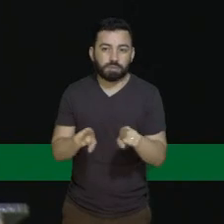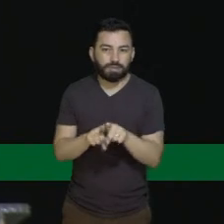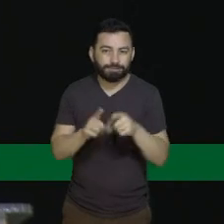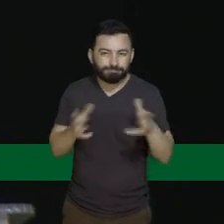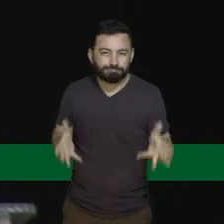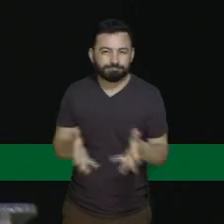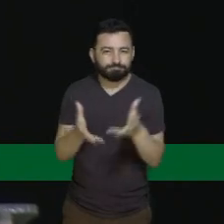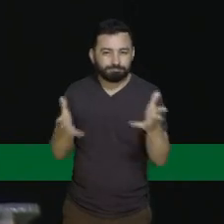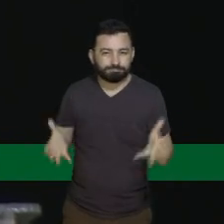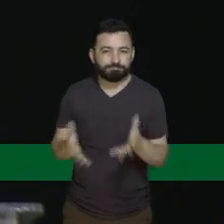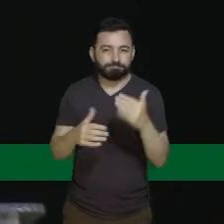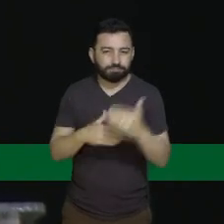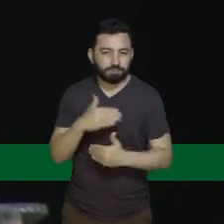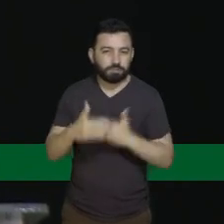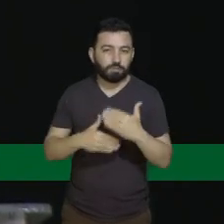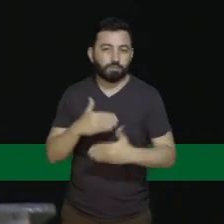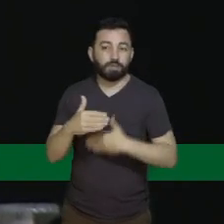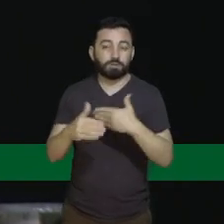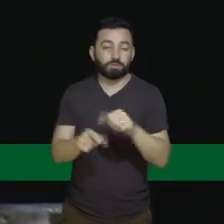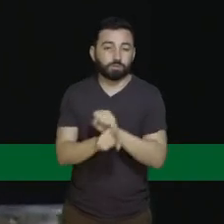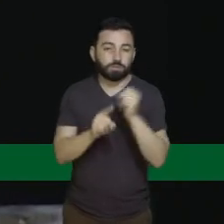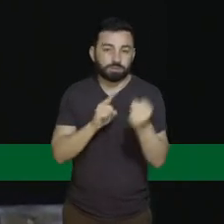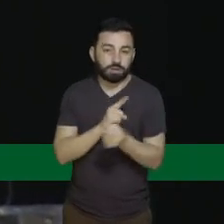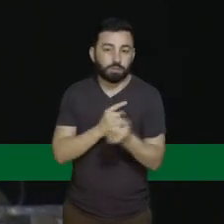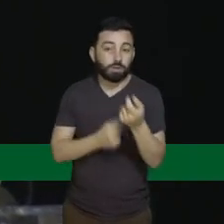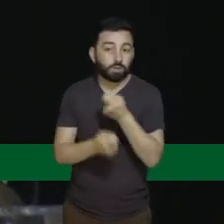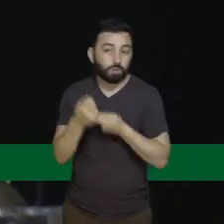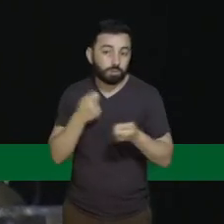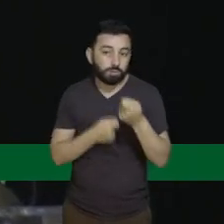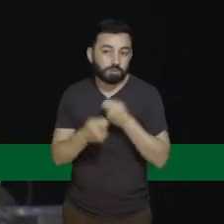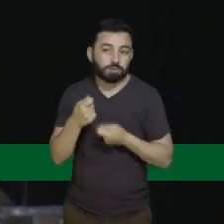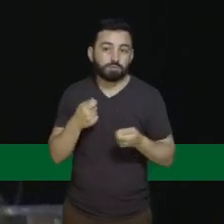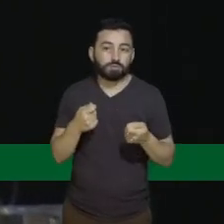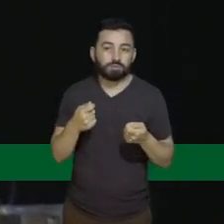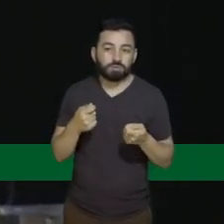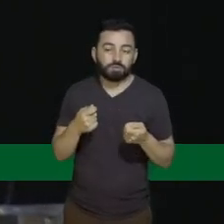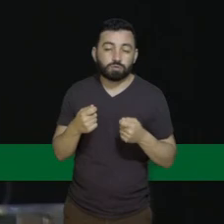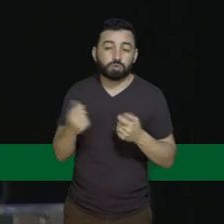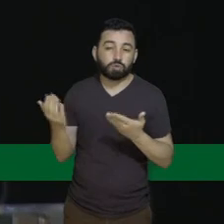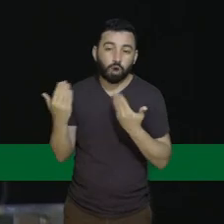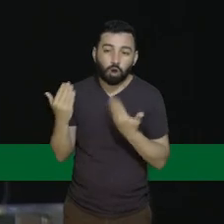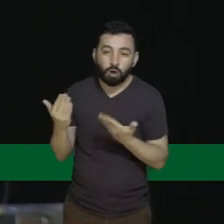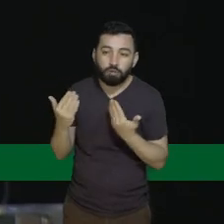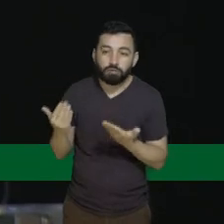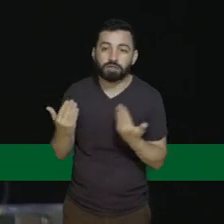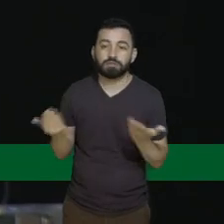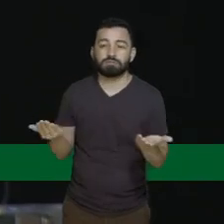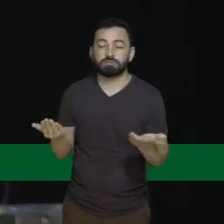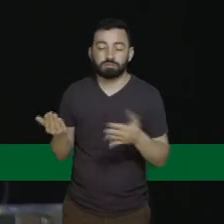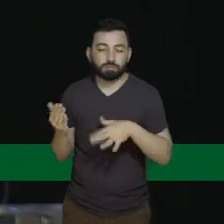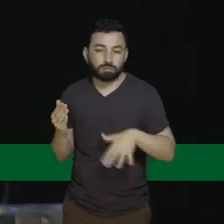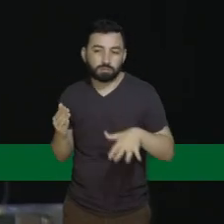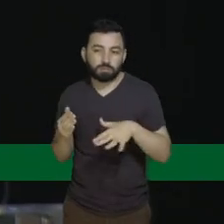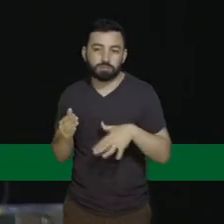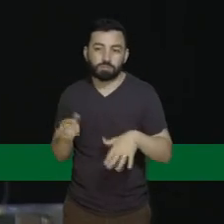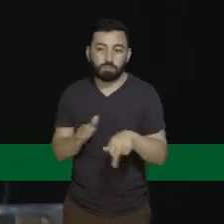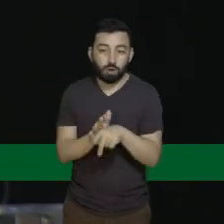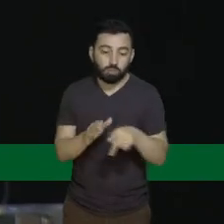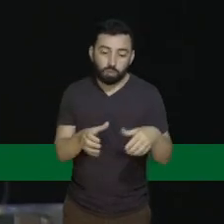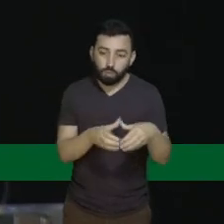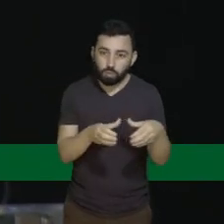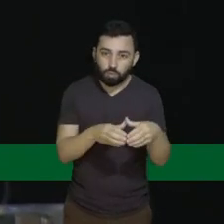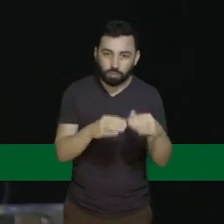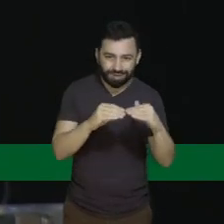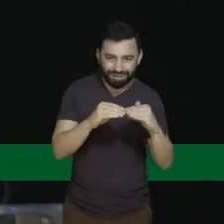fomentar o desenvolvimento social e econômico, seja de jovens e adolescentes das categorias de base, não só